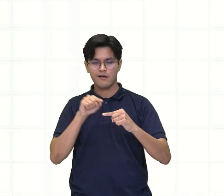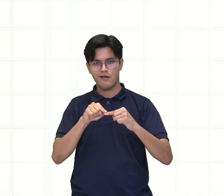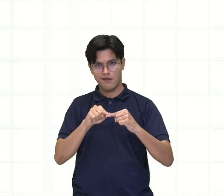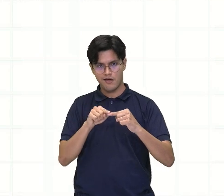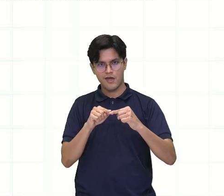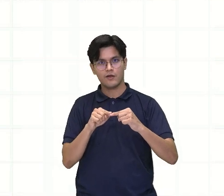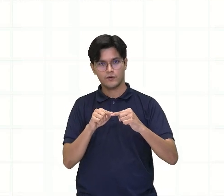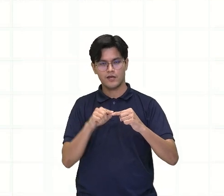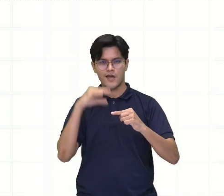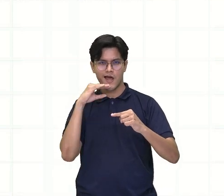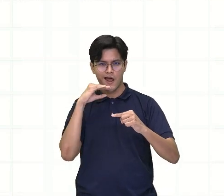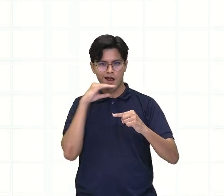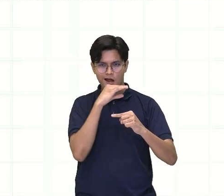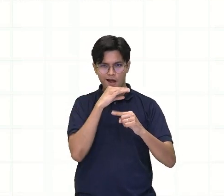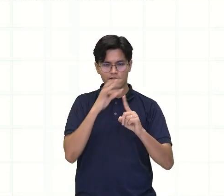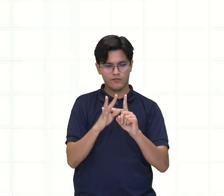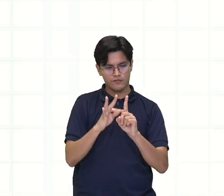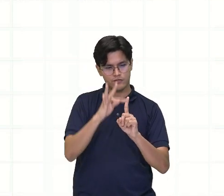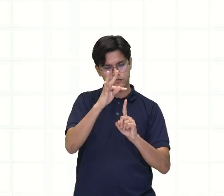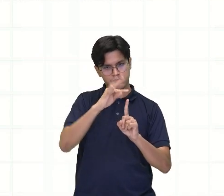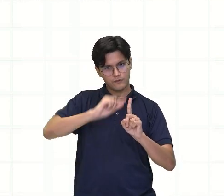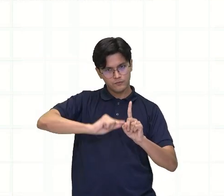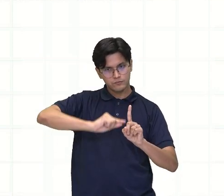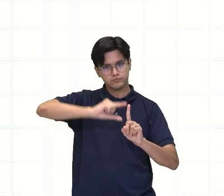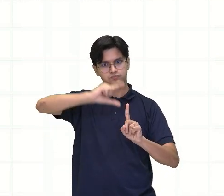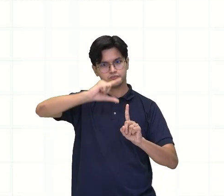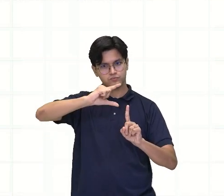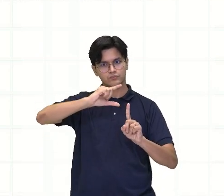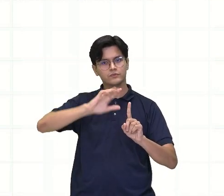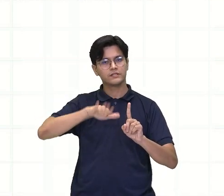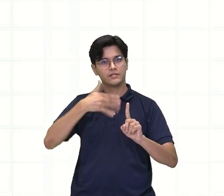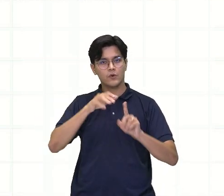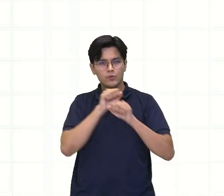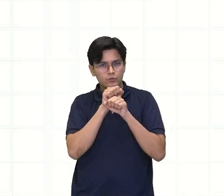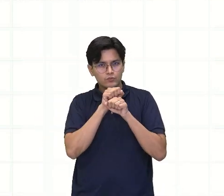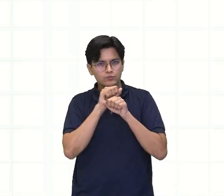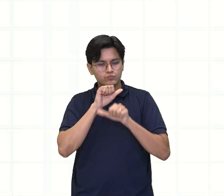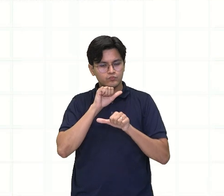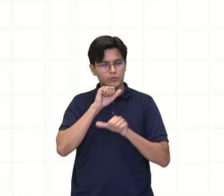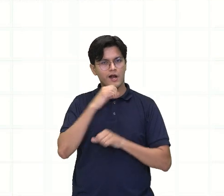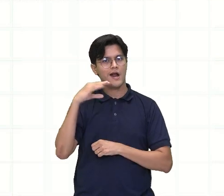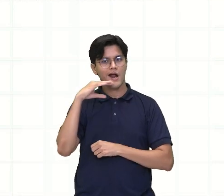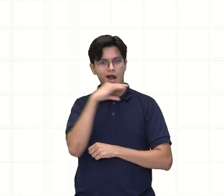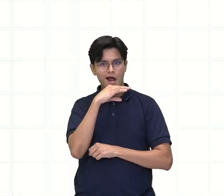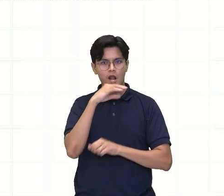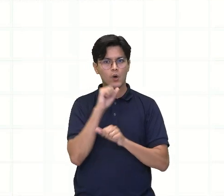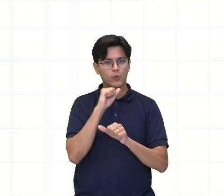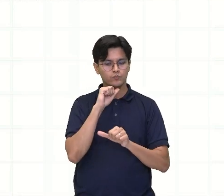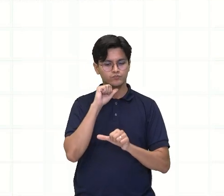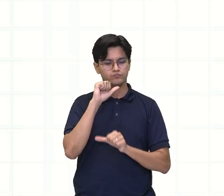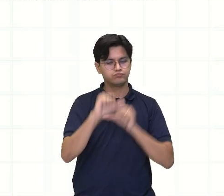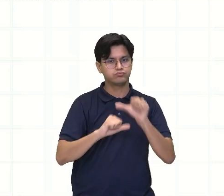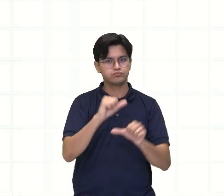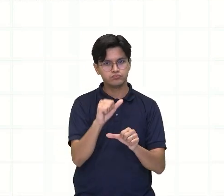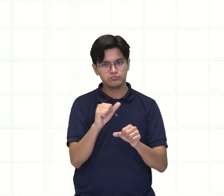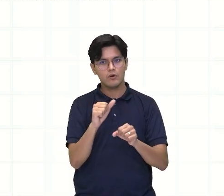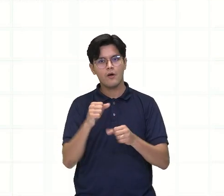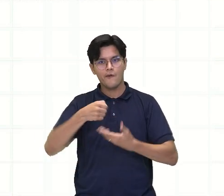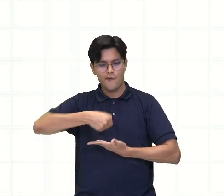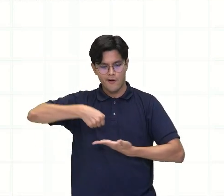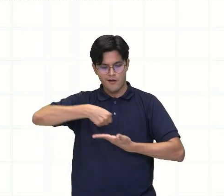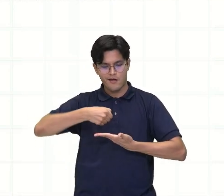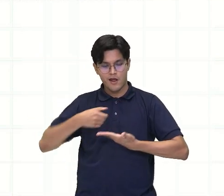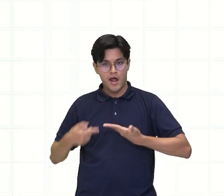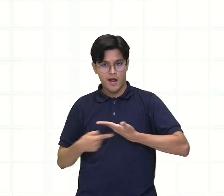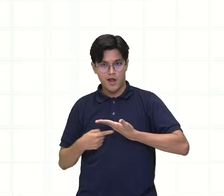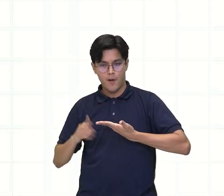e vai transferir esse calor, né, para a base do ferro. Então, a base